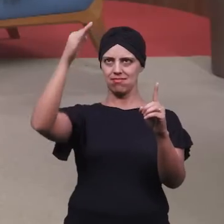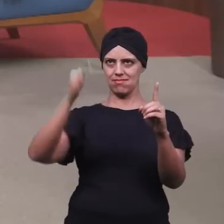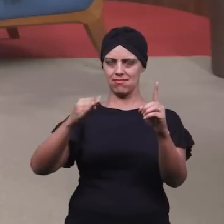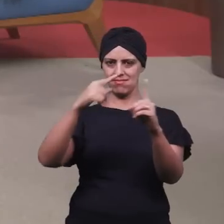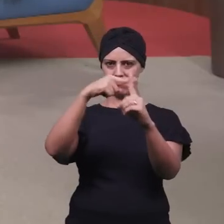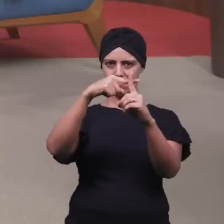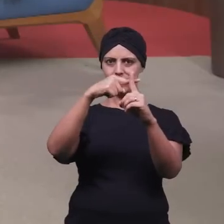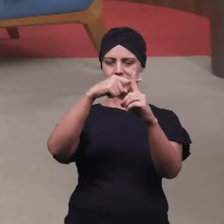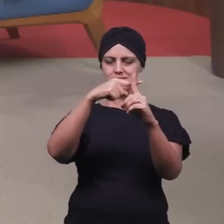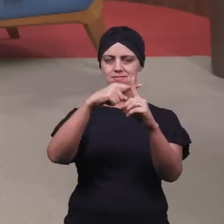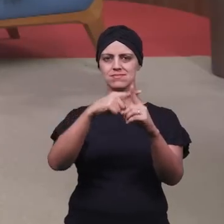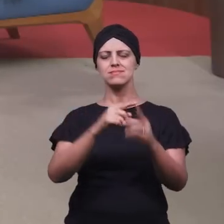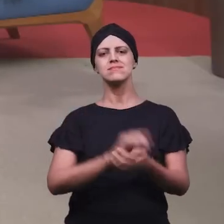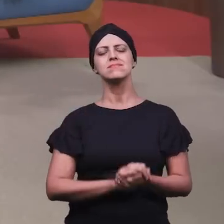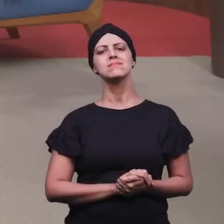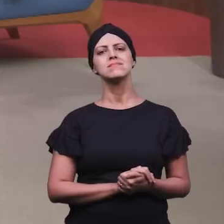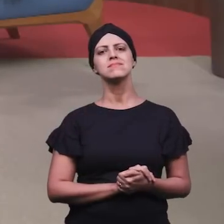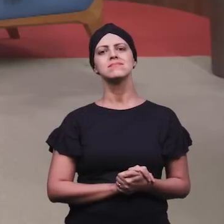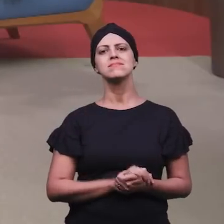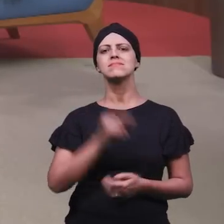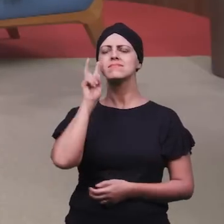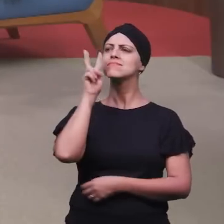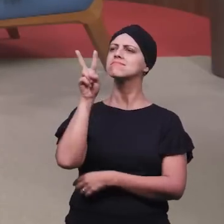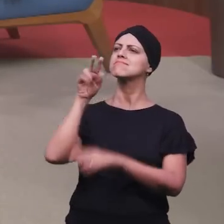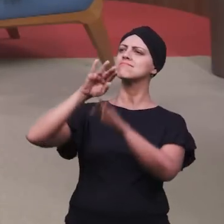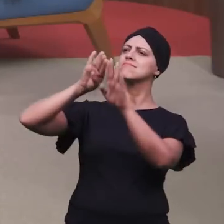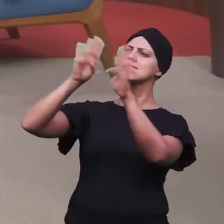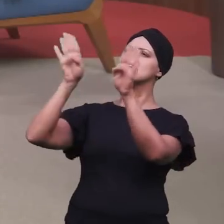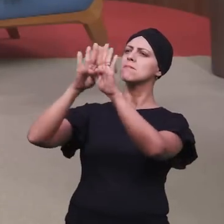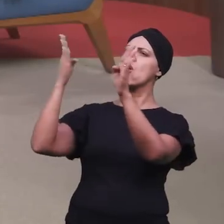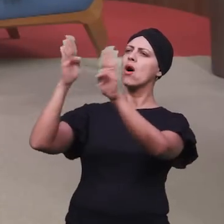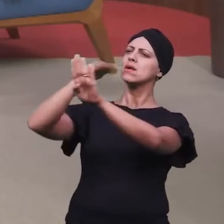cruz ali, certo? Então,